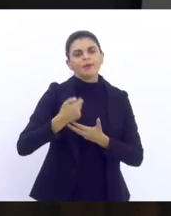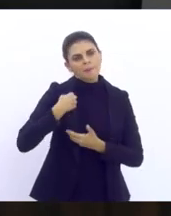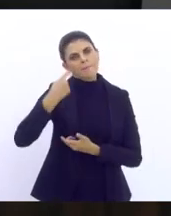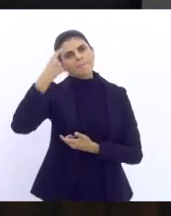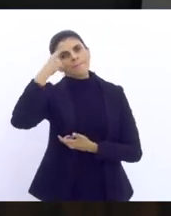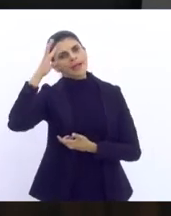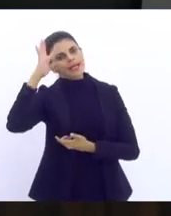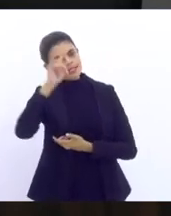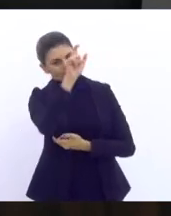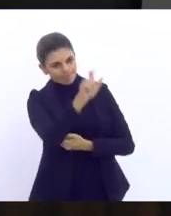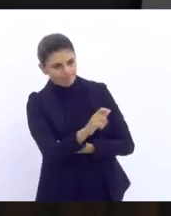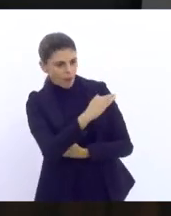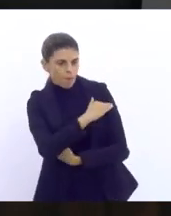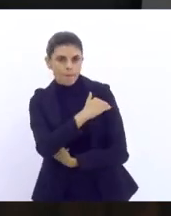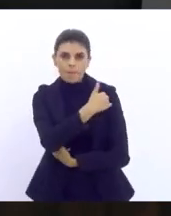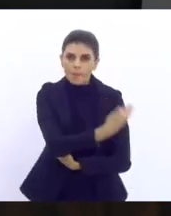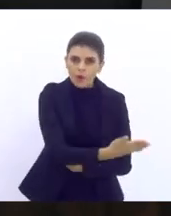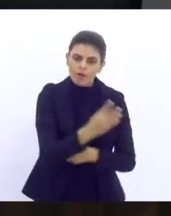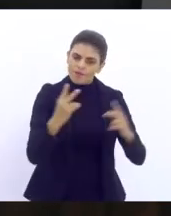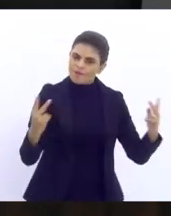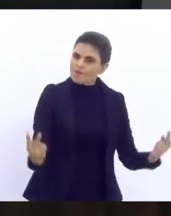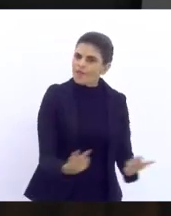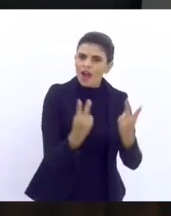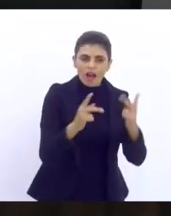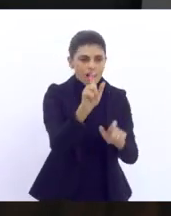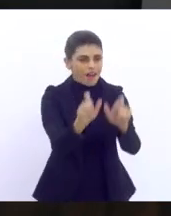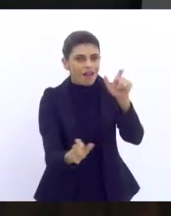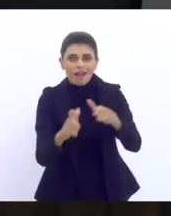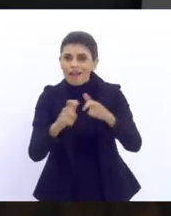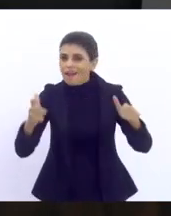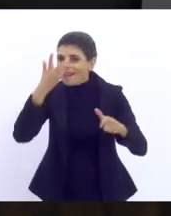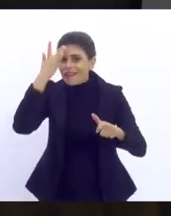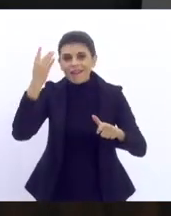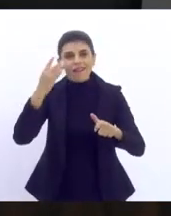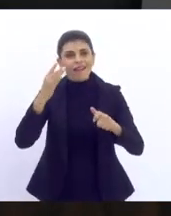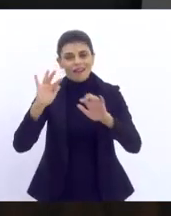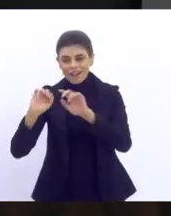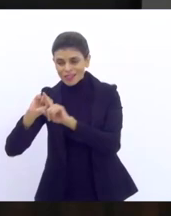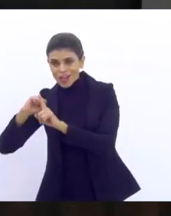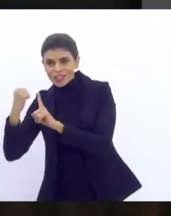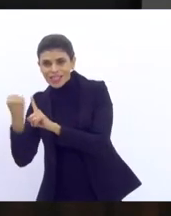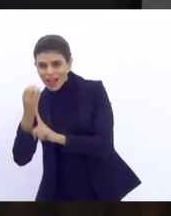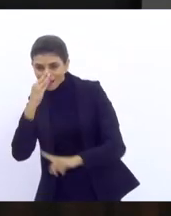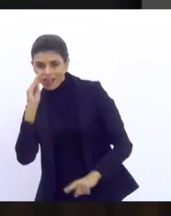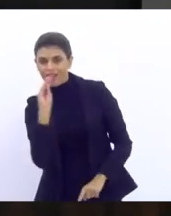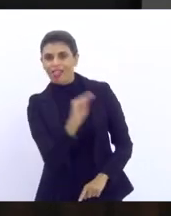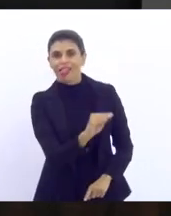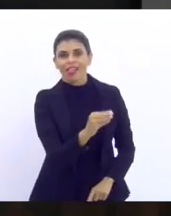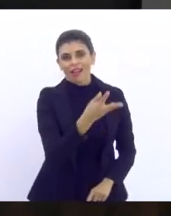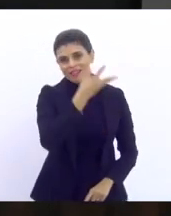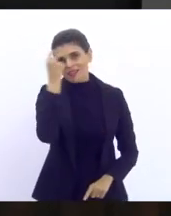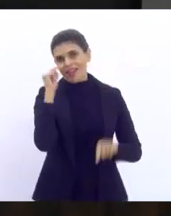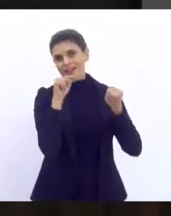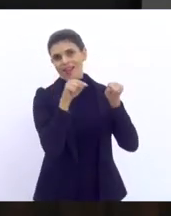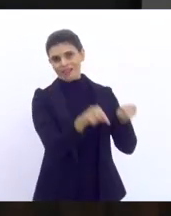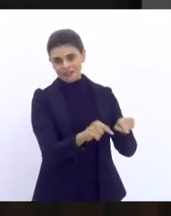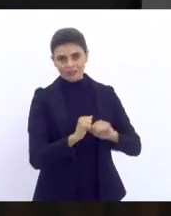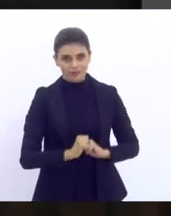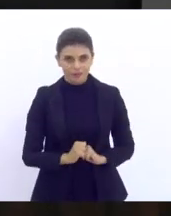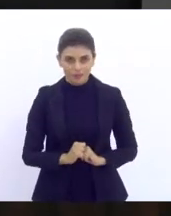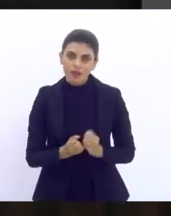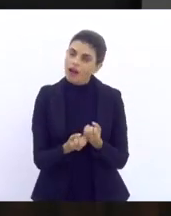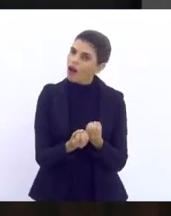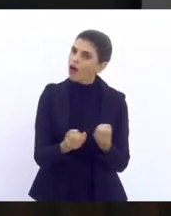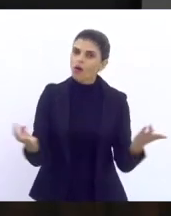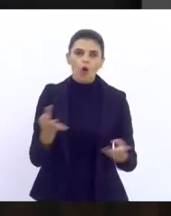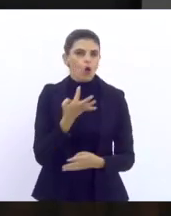a valorização daquelas pessoas que são esquecidas pela sociedade. E para aqueles que até então